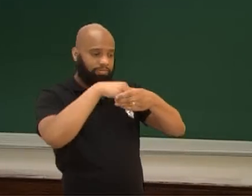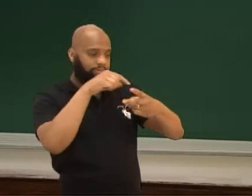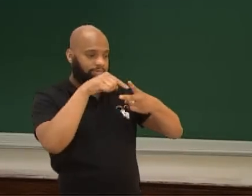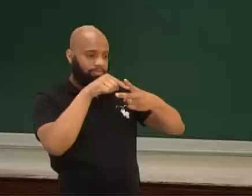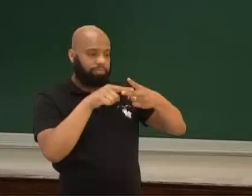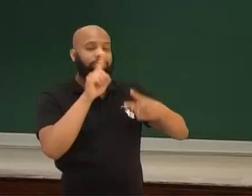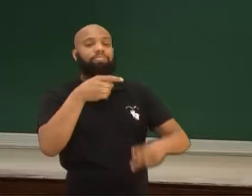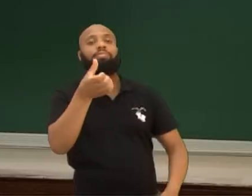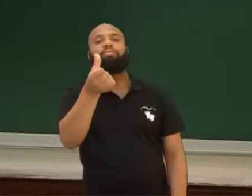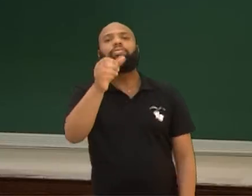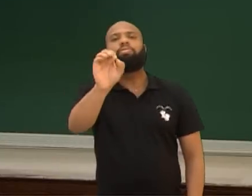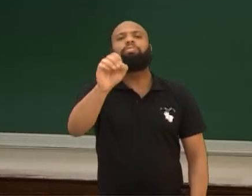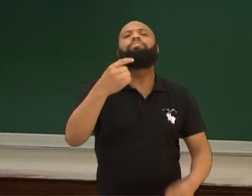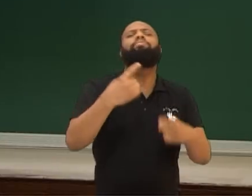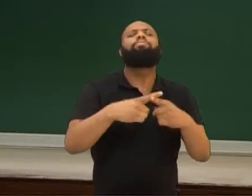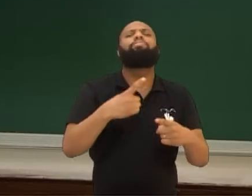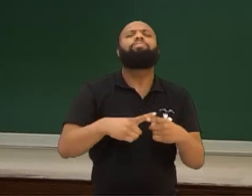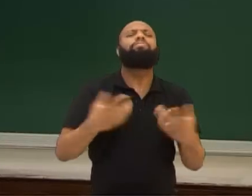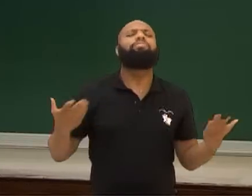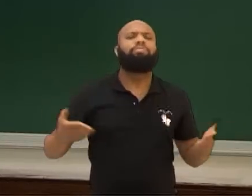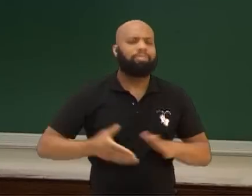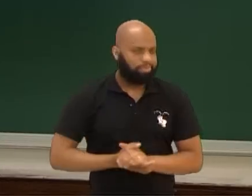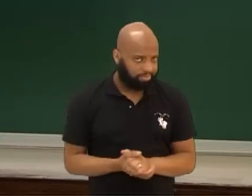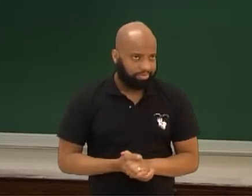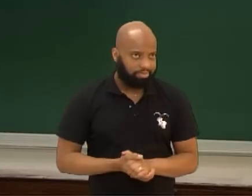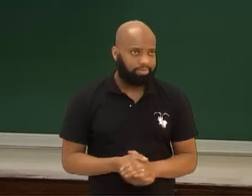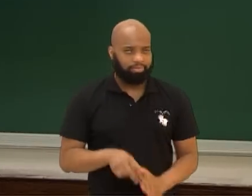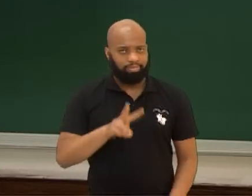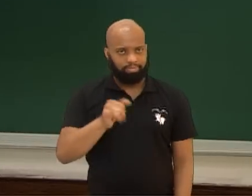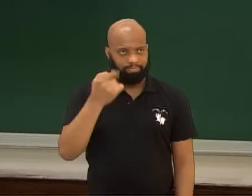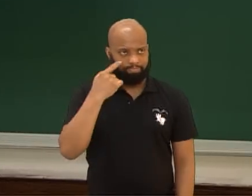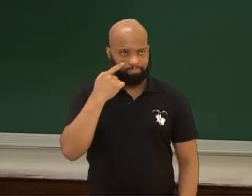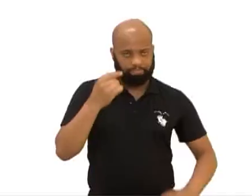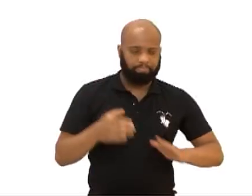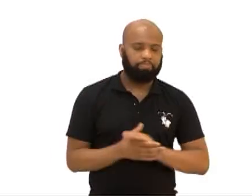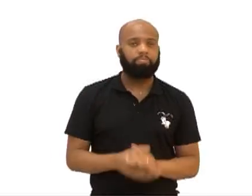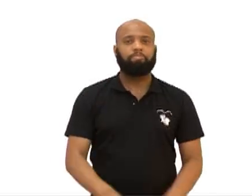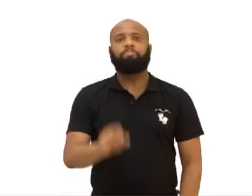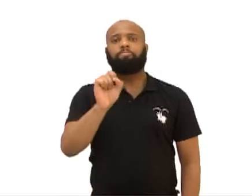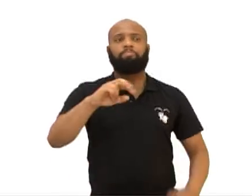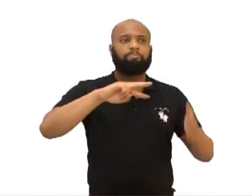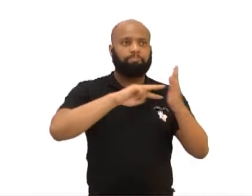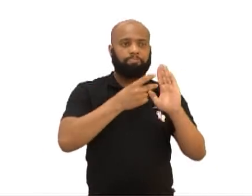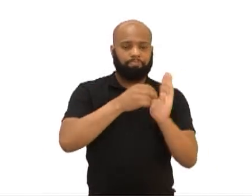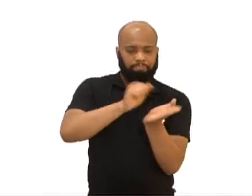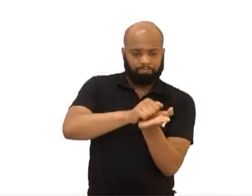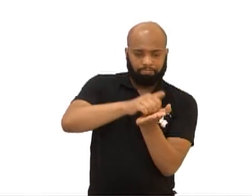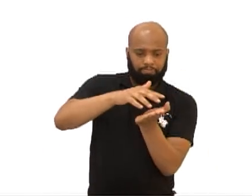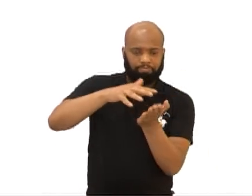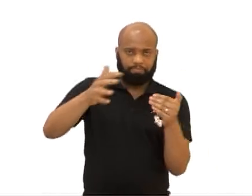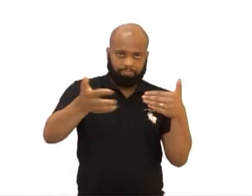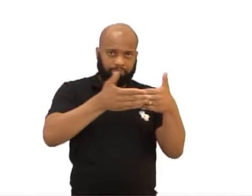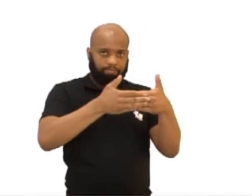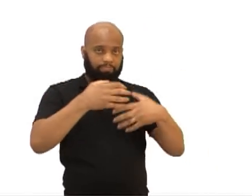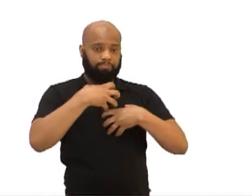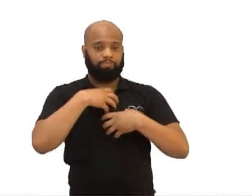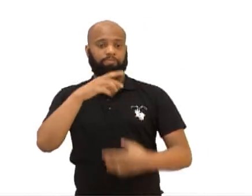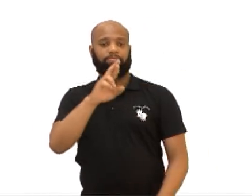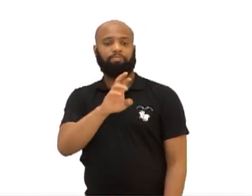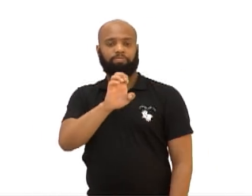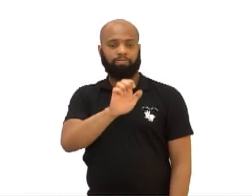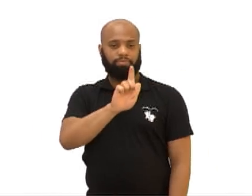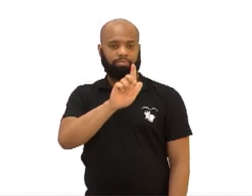que será que ele mede 60 cada um? Então, vamos ver aqui, ó. Então, o que é um polígono regular? Polígonos regulares